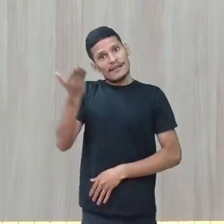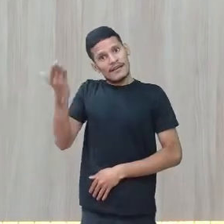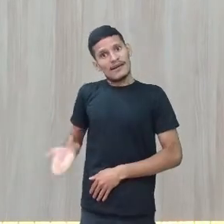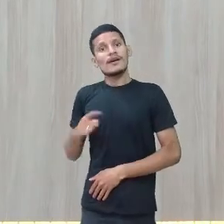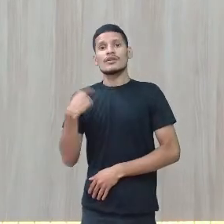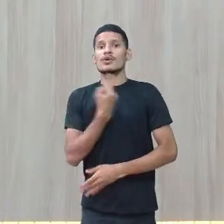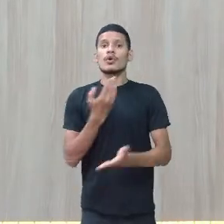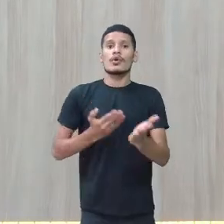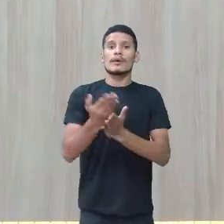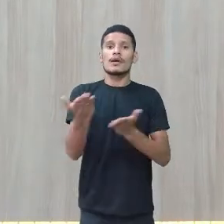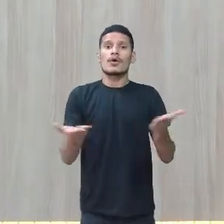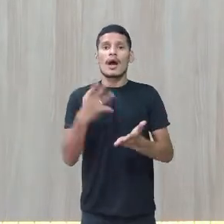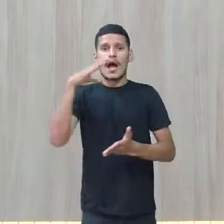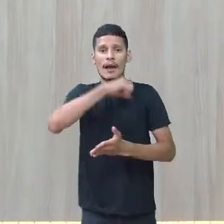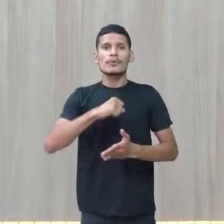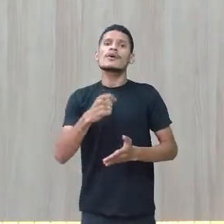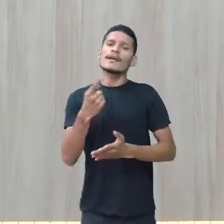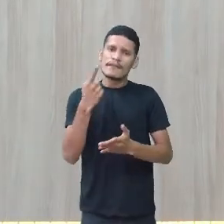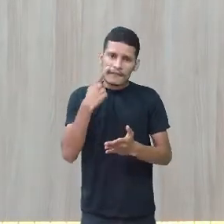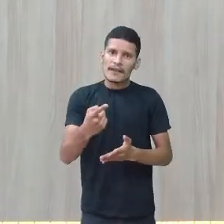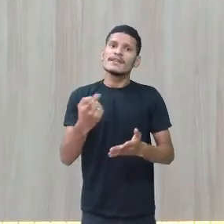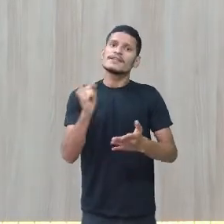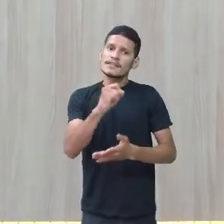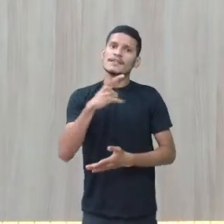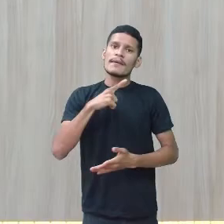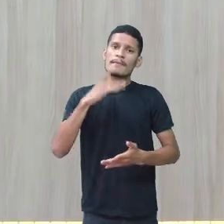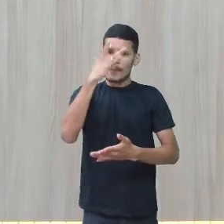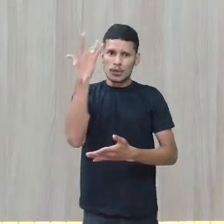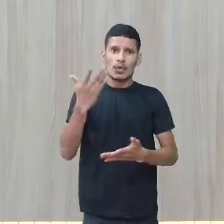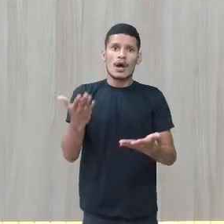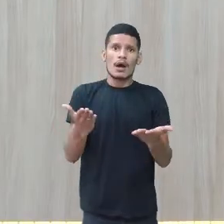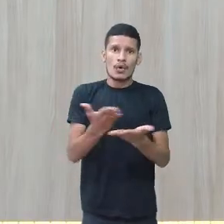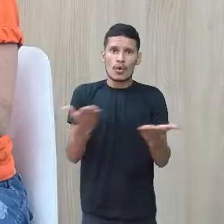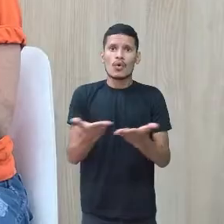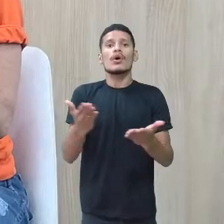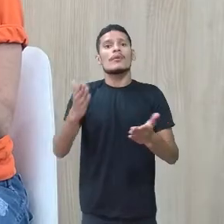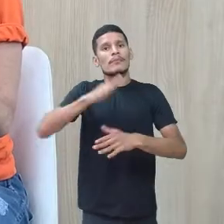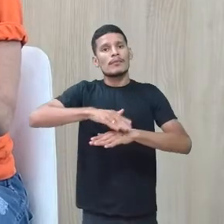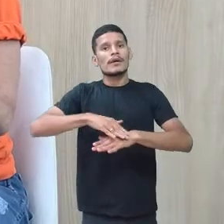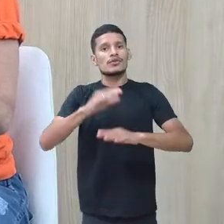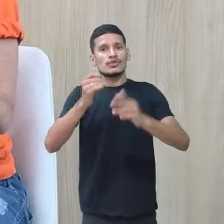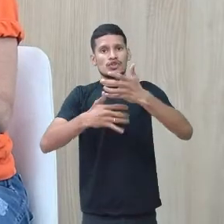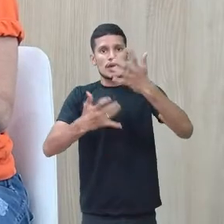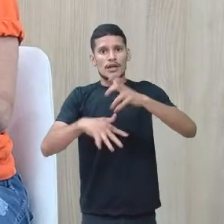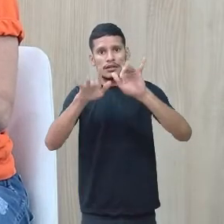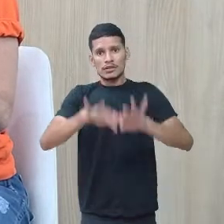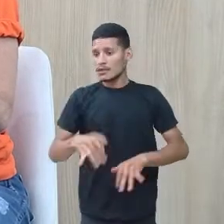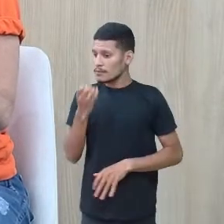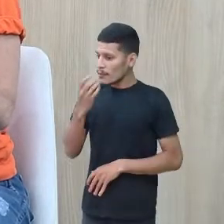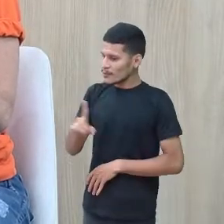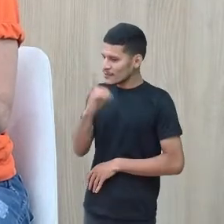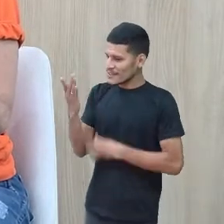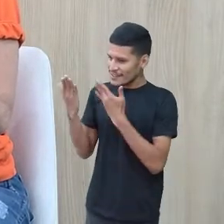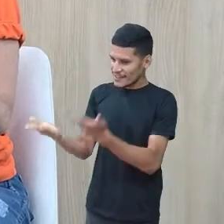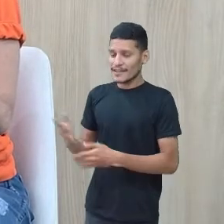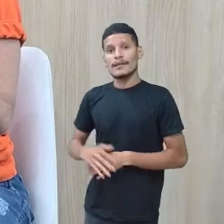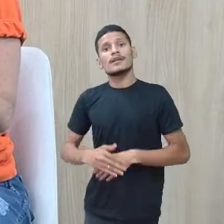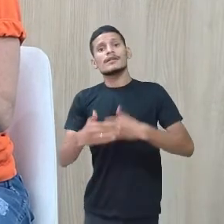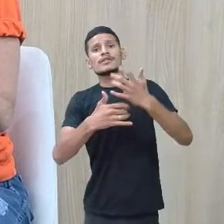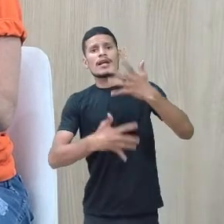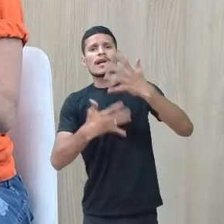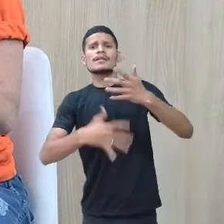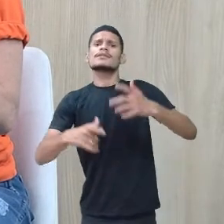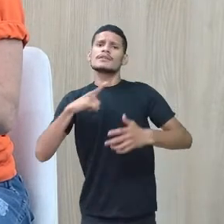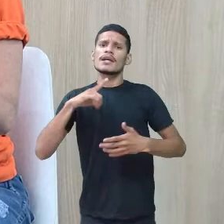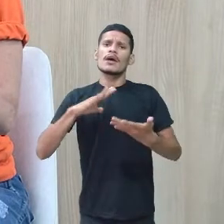um pouquinho com ela rapidinho. Vou ver se já tem gente lá no chat. E aí, Celi, bom dia. Olá, bom dia, Briane. No chat tem